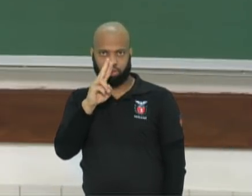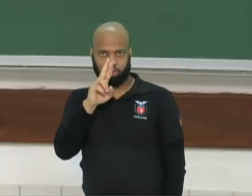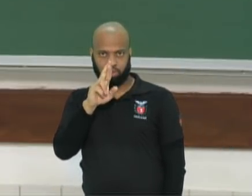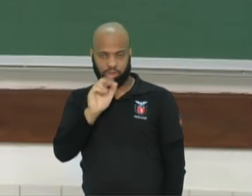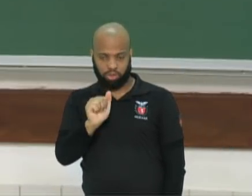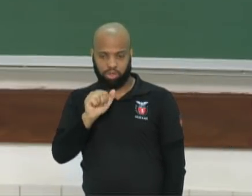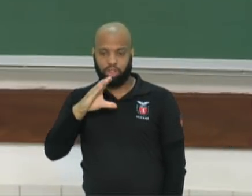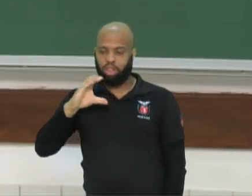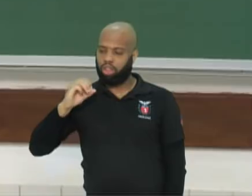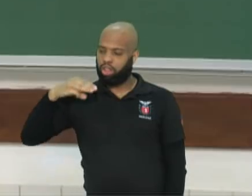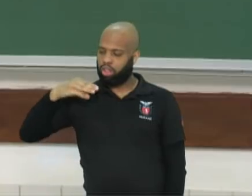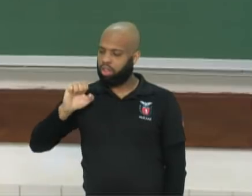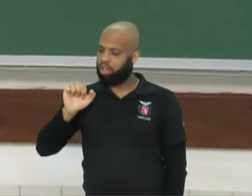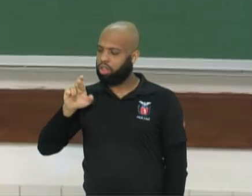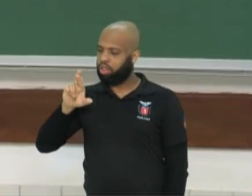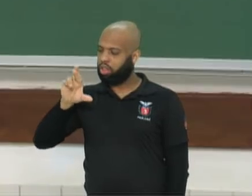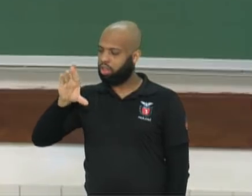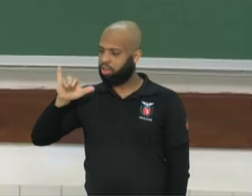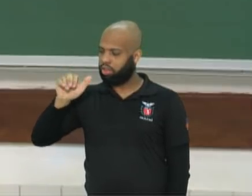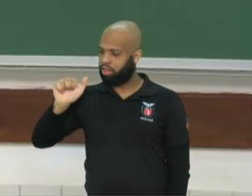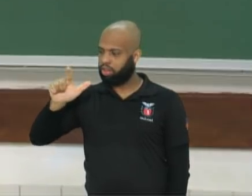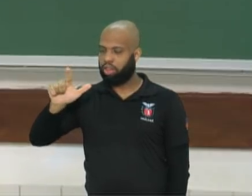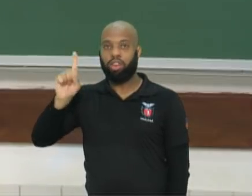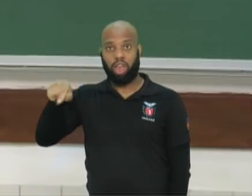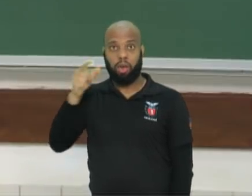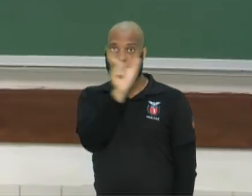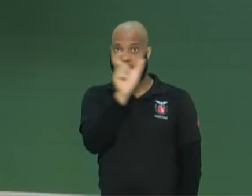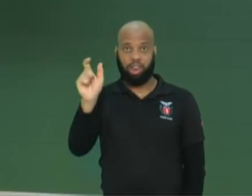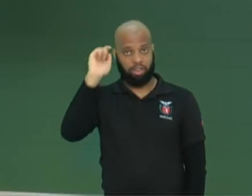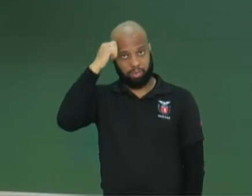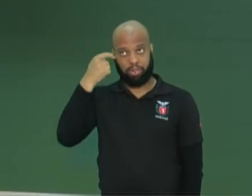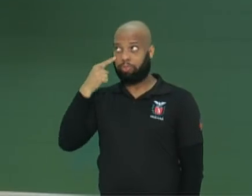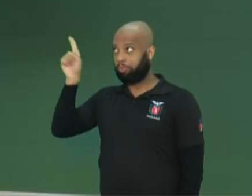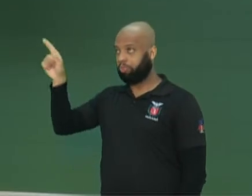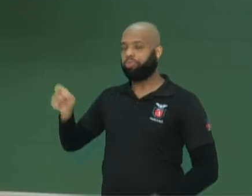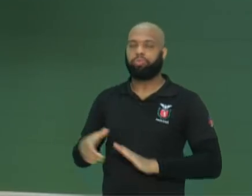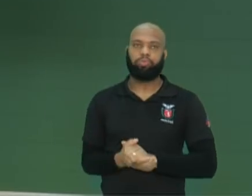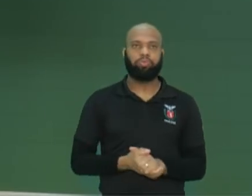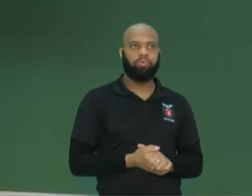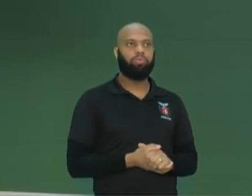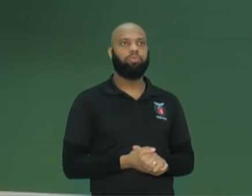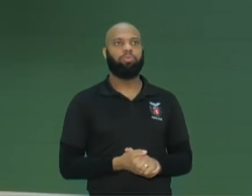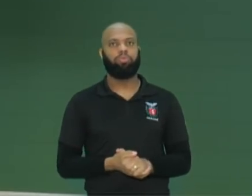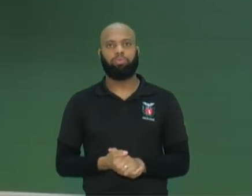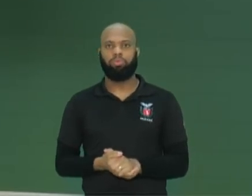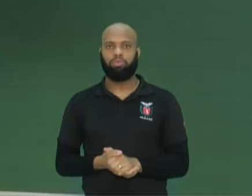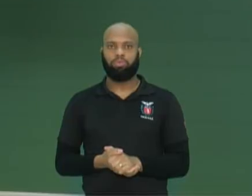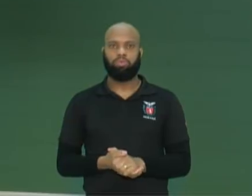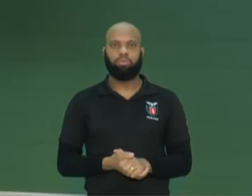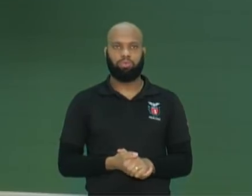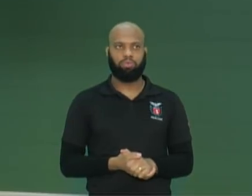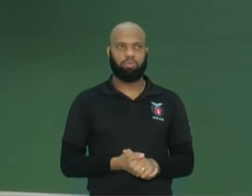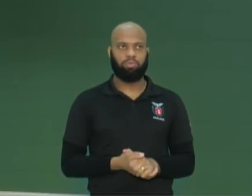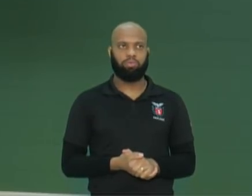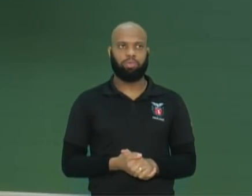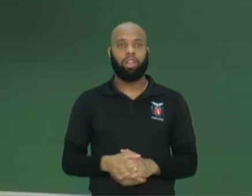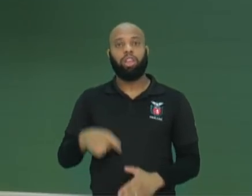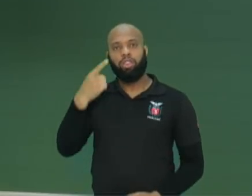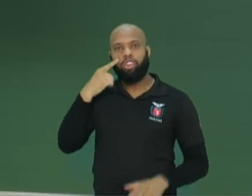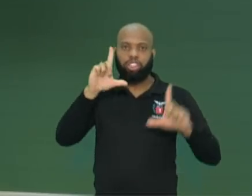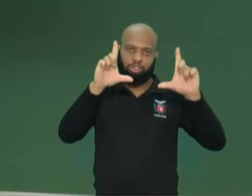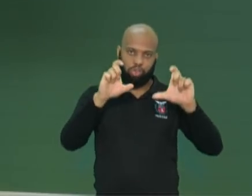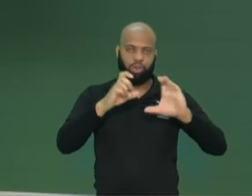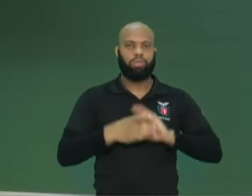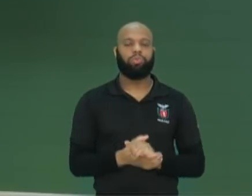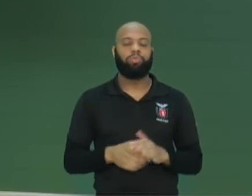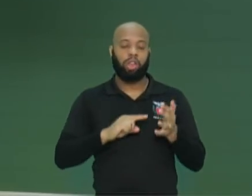exportação. Produção em grandes áreas, né? Então, só para a gente ir se familiarizando ali com os termos que a gente utiliza. E aí a máquina